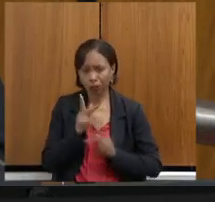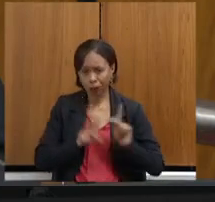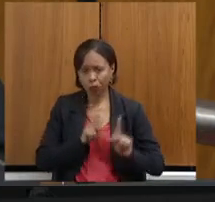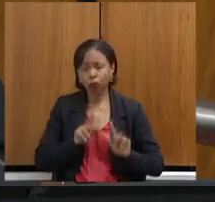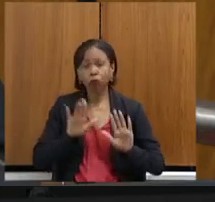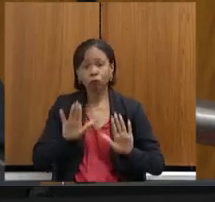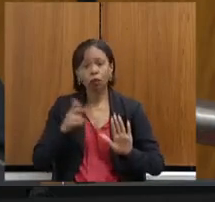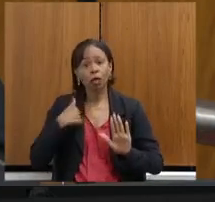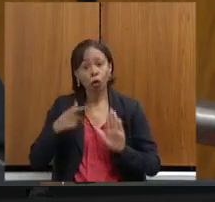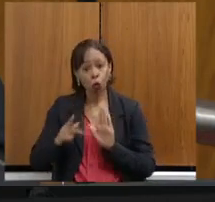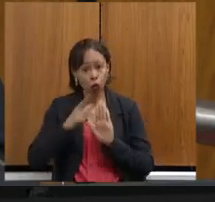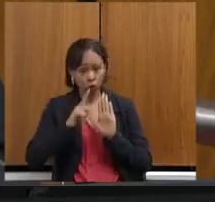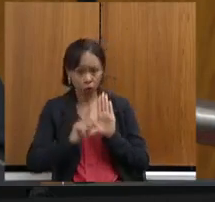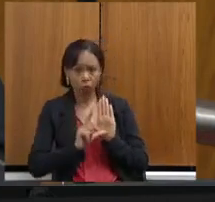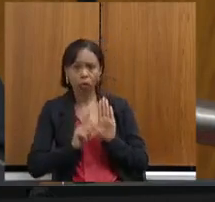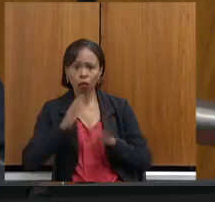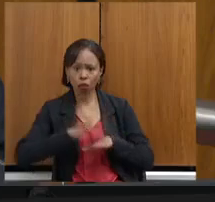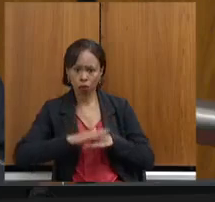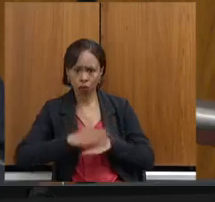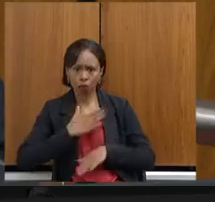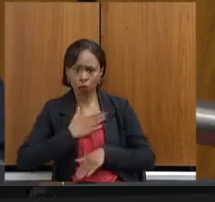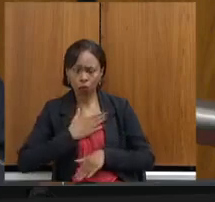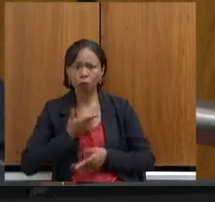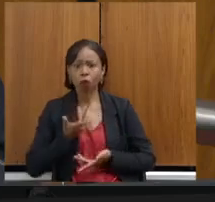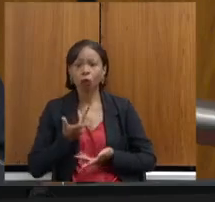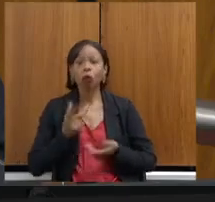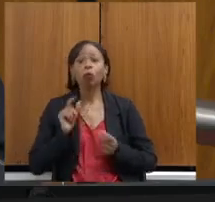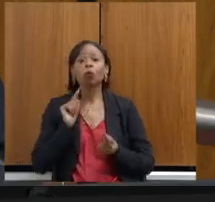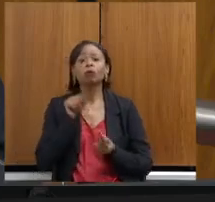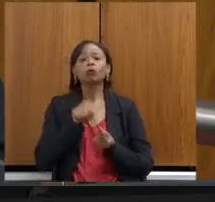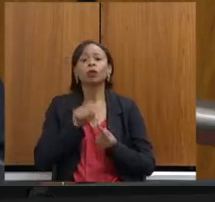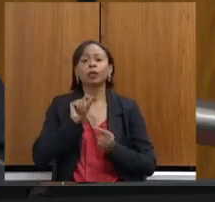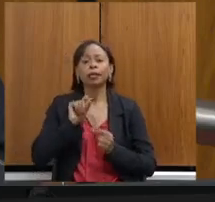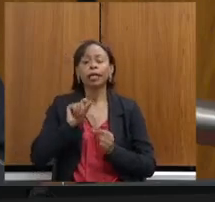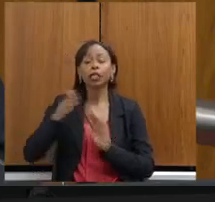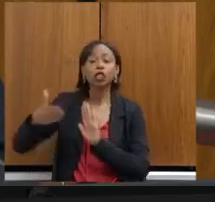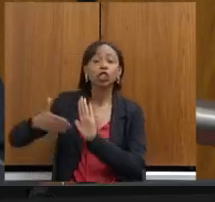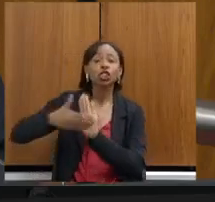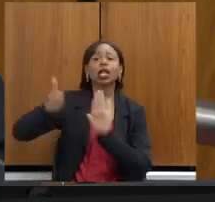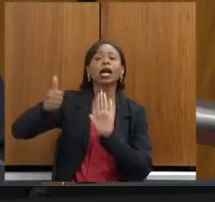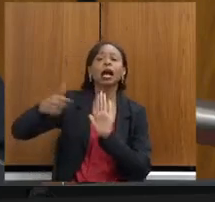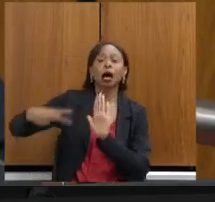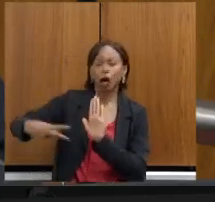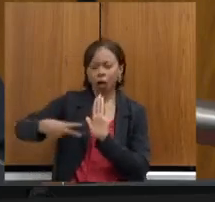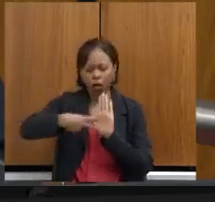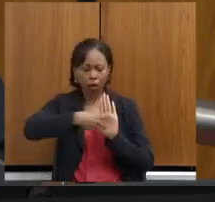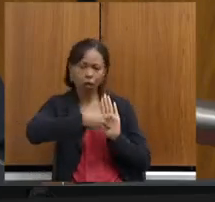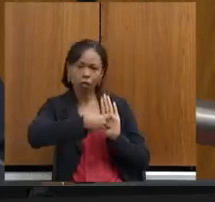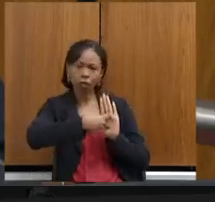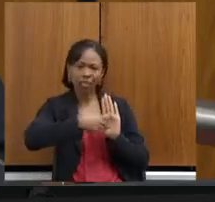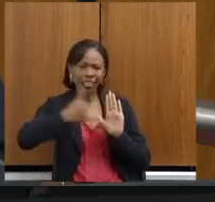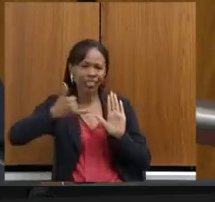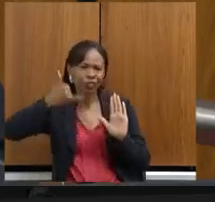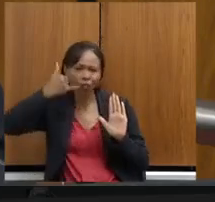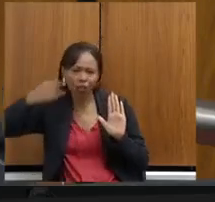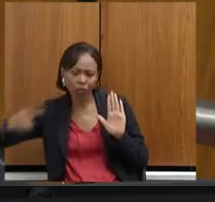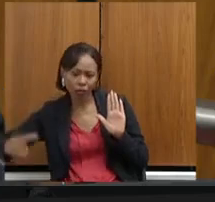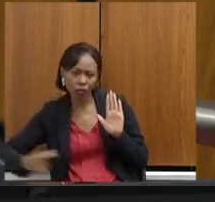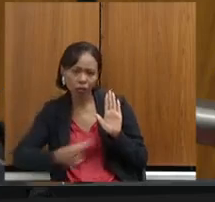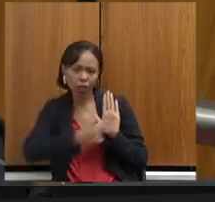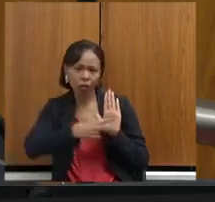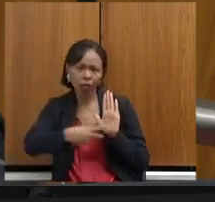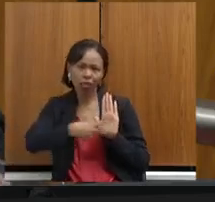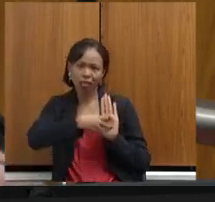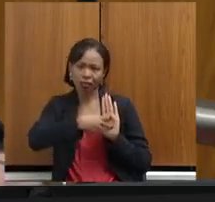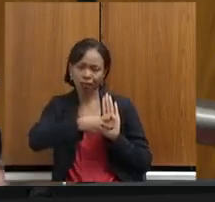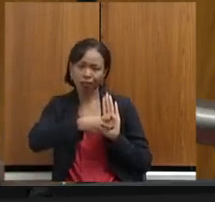disso eu fiz um projeto de lei visando à retirada das tomadas dos presídios esse projeto ainda não